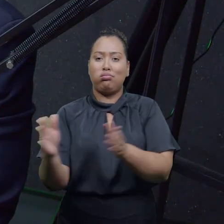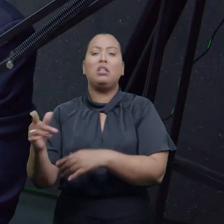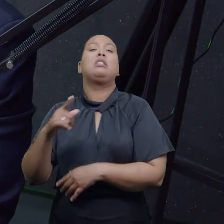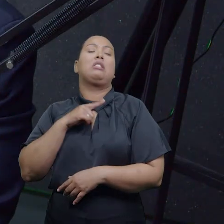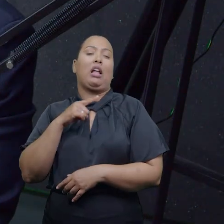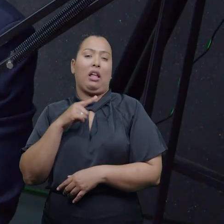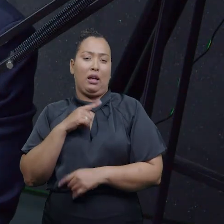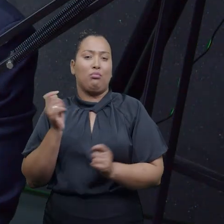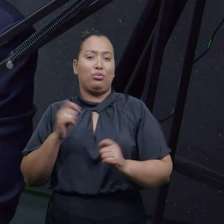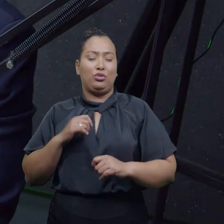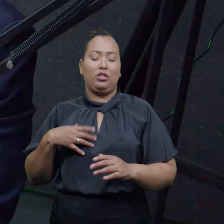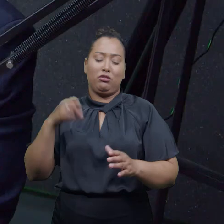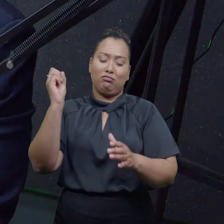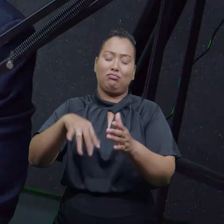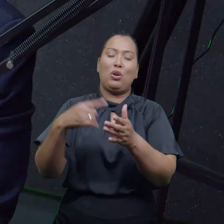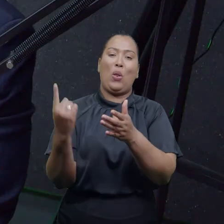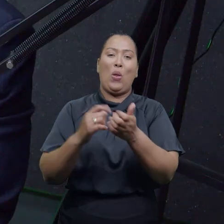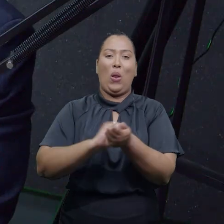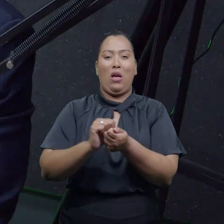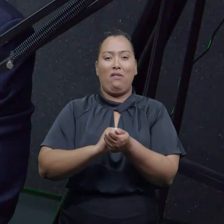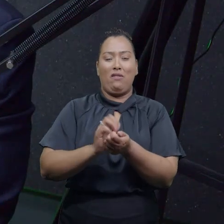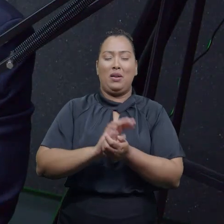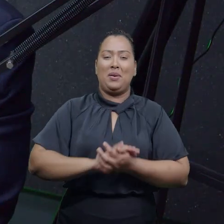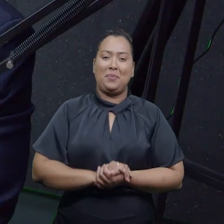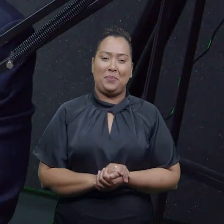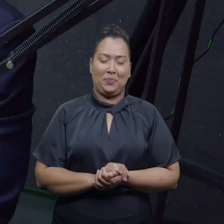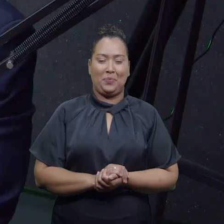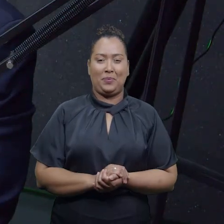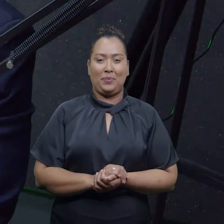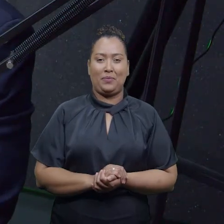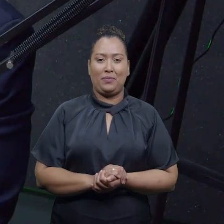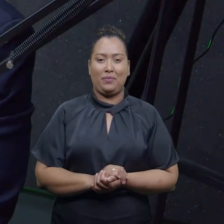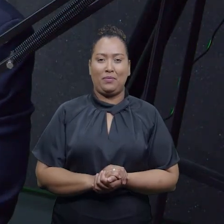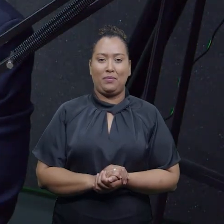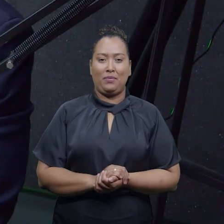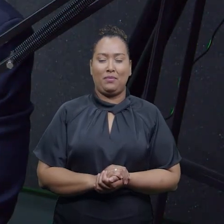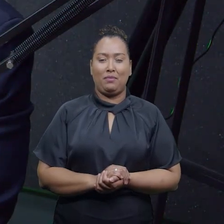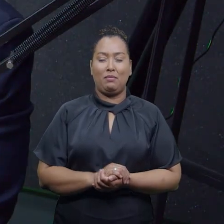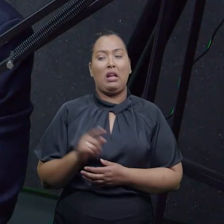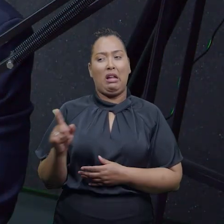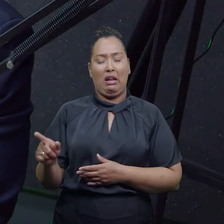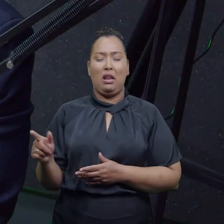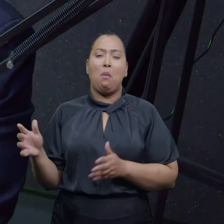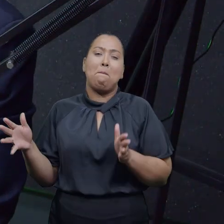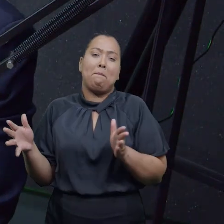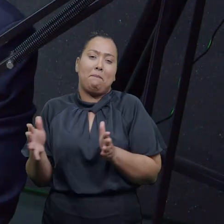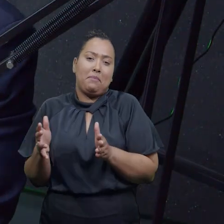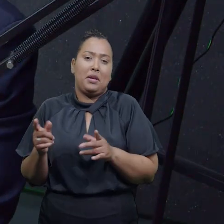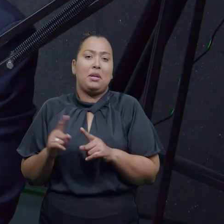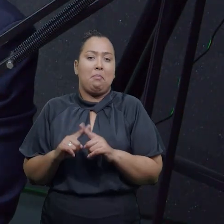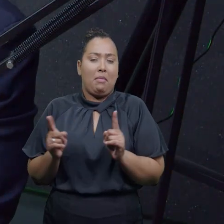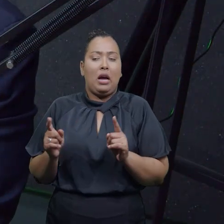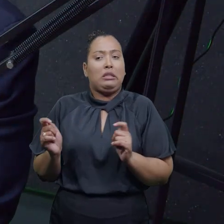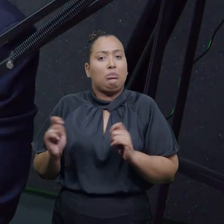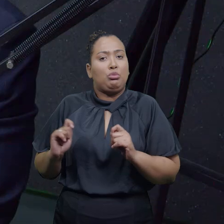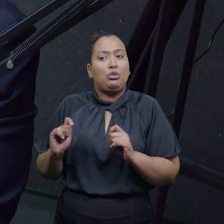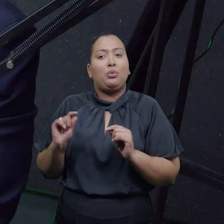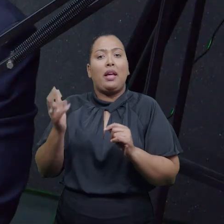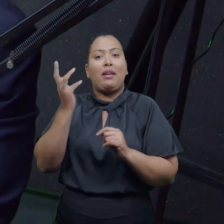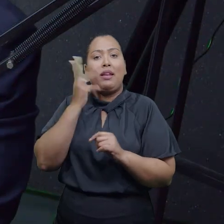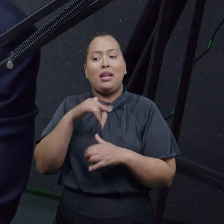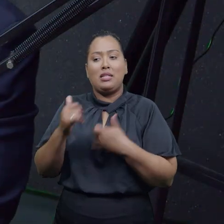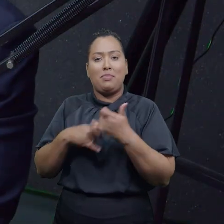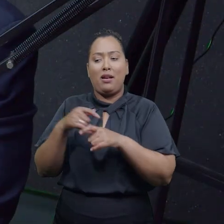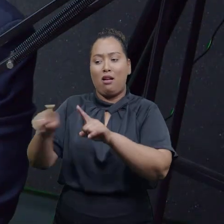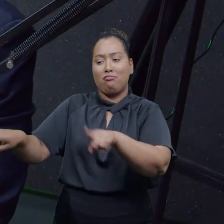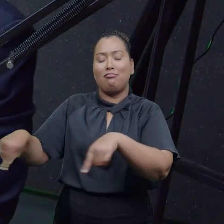das suas roupas. E um espaço ainda bem pequeno e restrito, mas um espacinho para